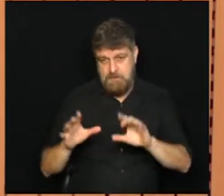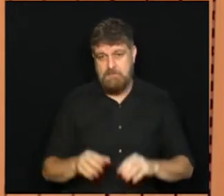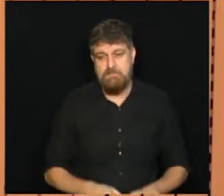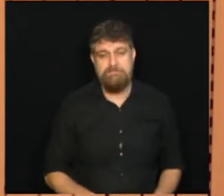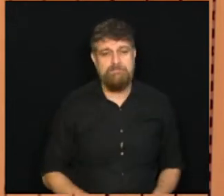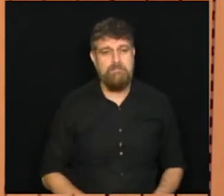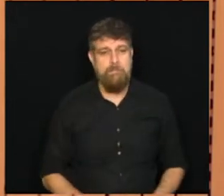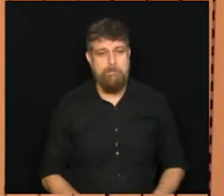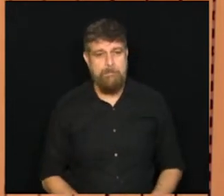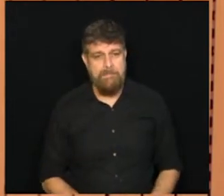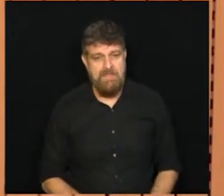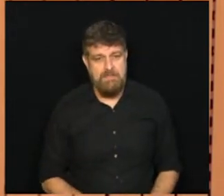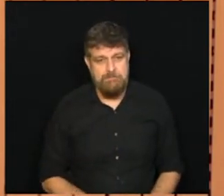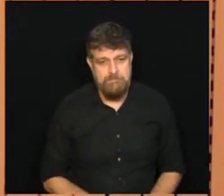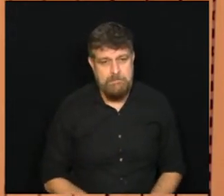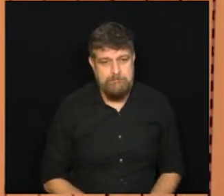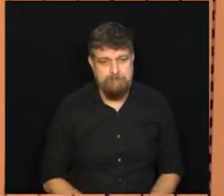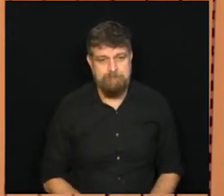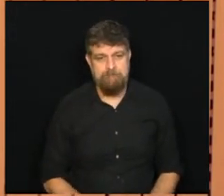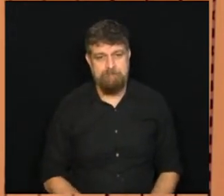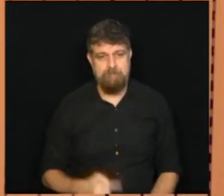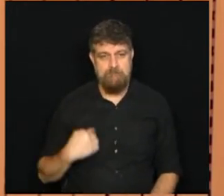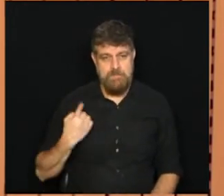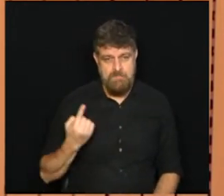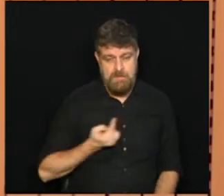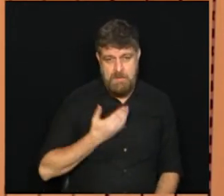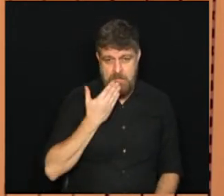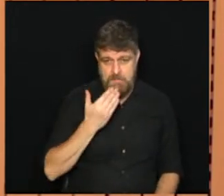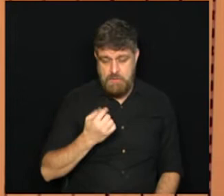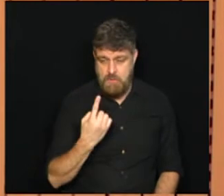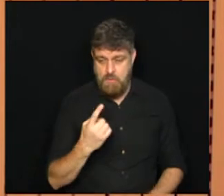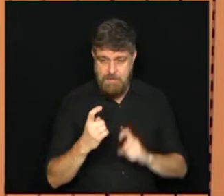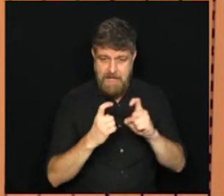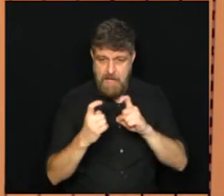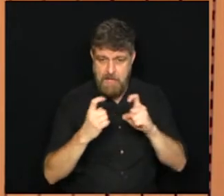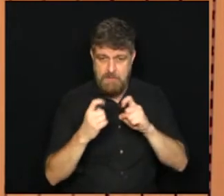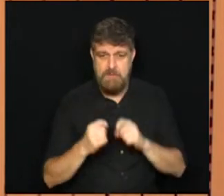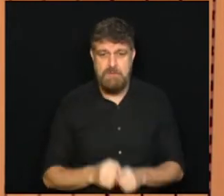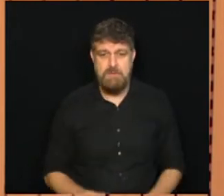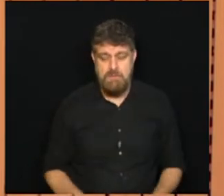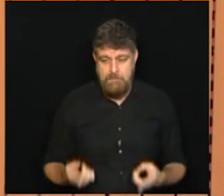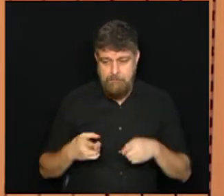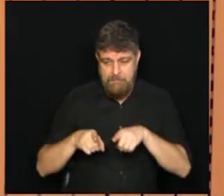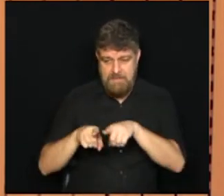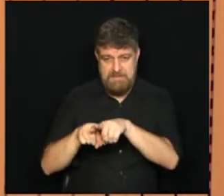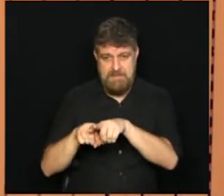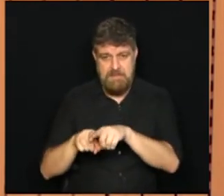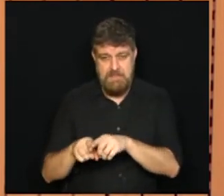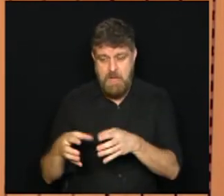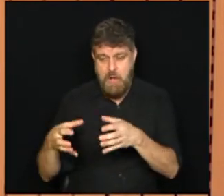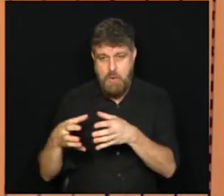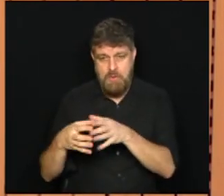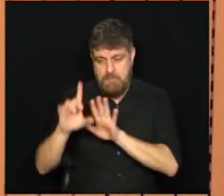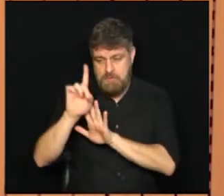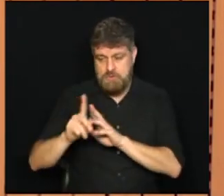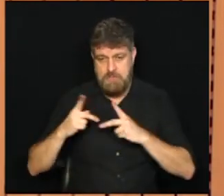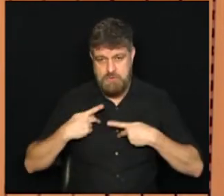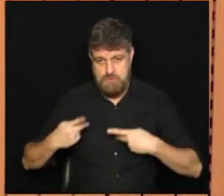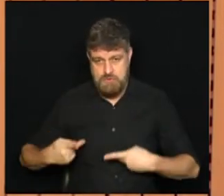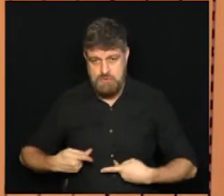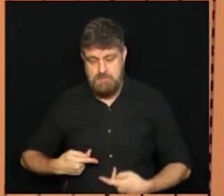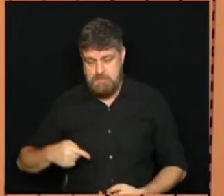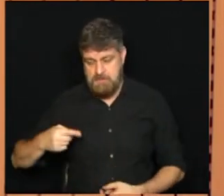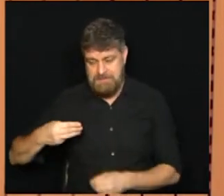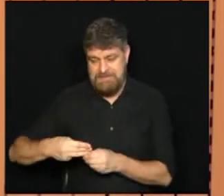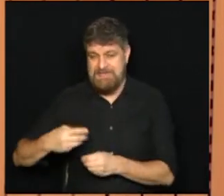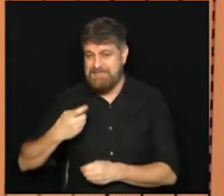também. A gente poderia solicitar uma reunião em conjunto, né, da Comissão de Direitos Humanos Municipal, Direitos Humanos